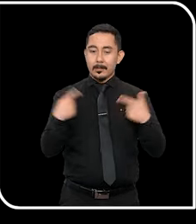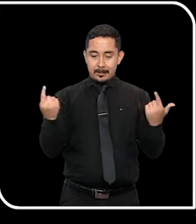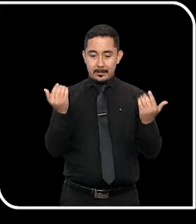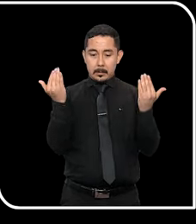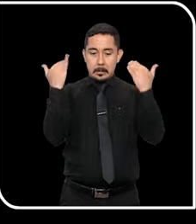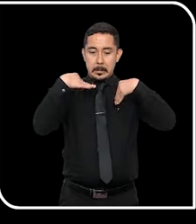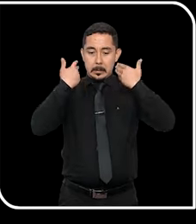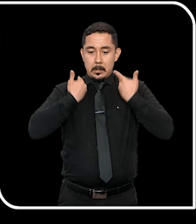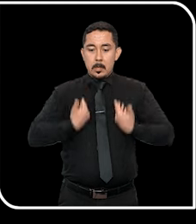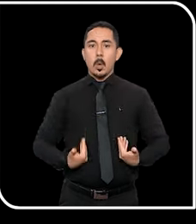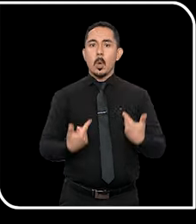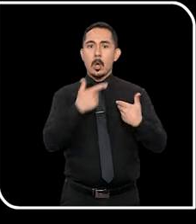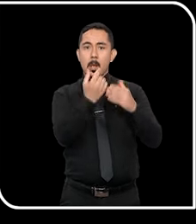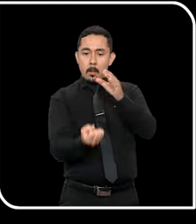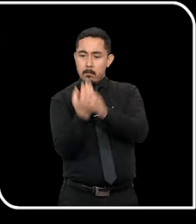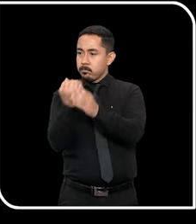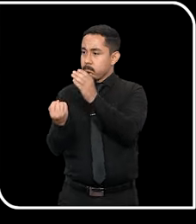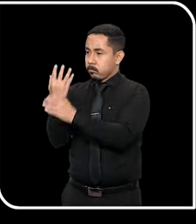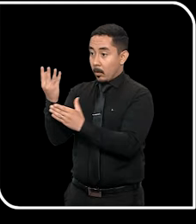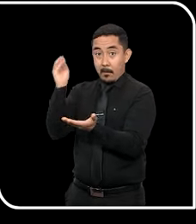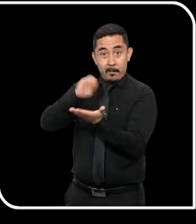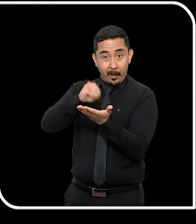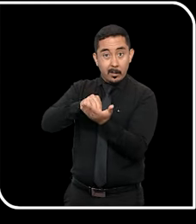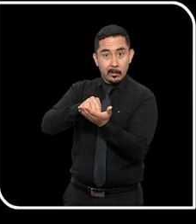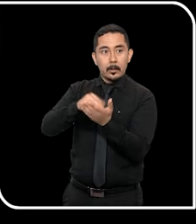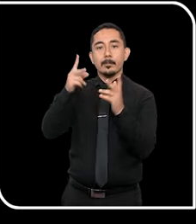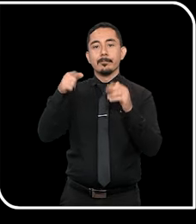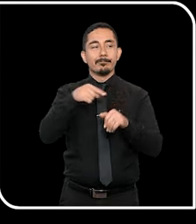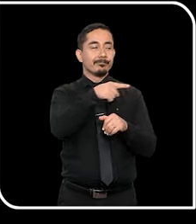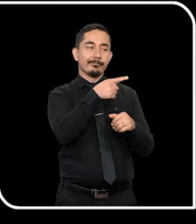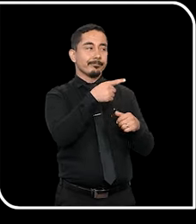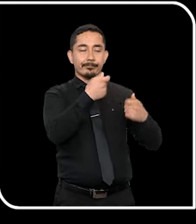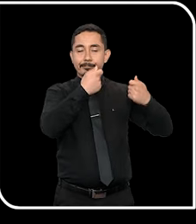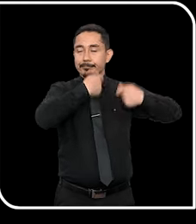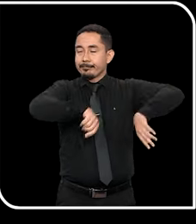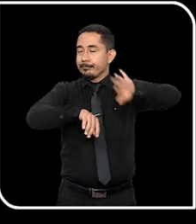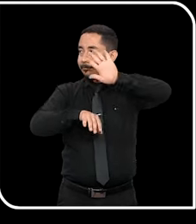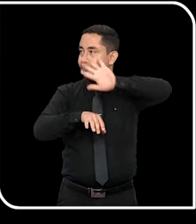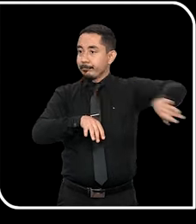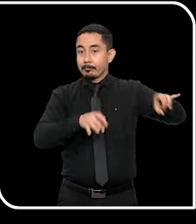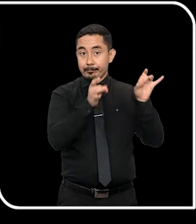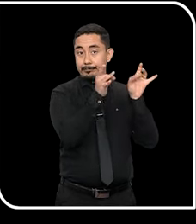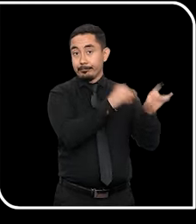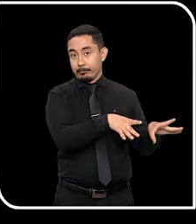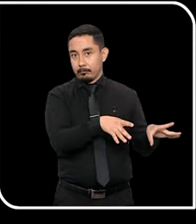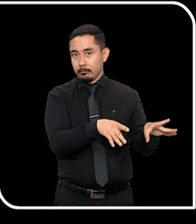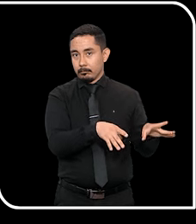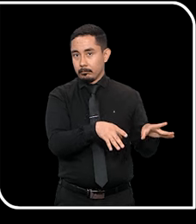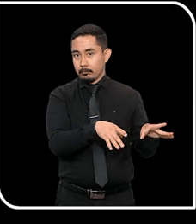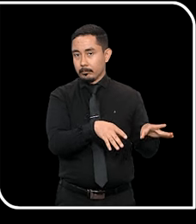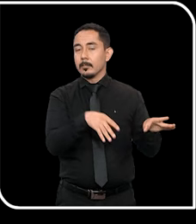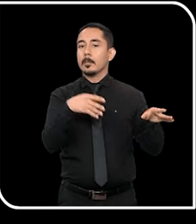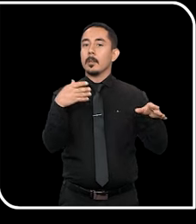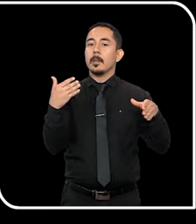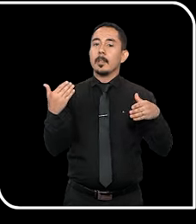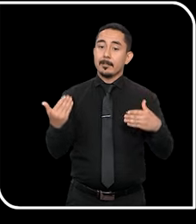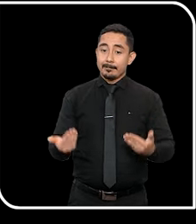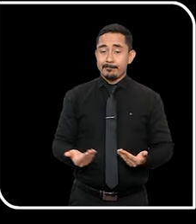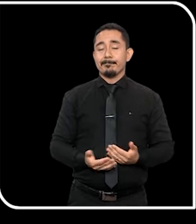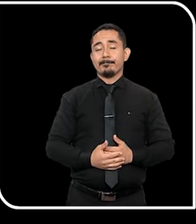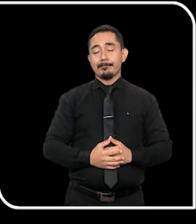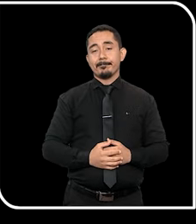entre aspas tá um corpo que não produz como se espera é um corpo que não serve é um corpo que não encaixa é um corpo que não é bom o